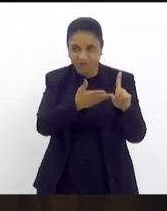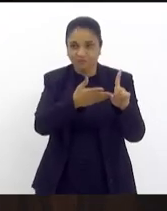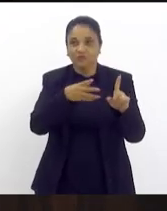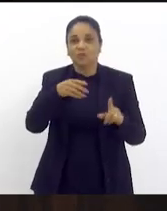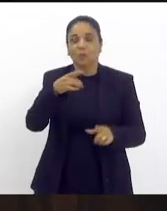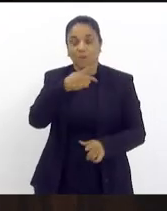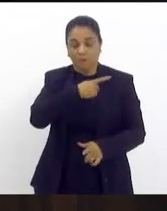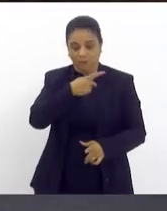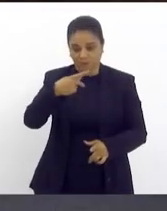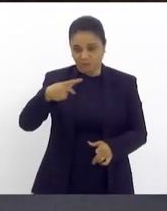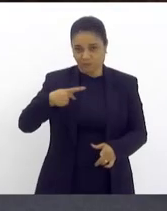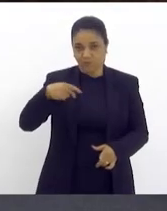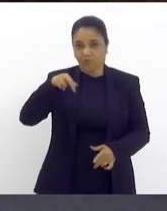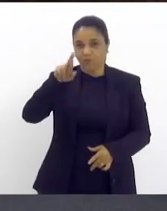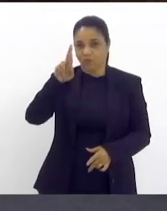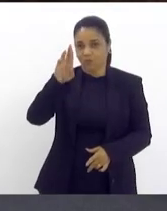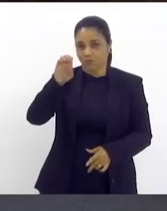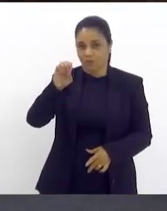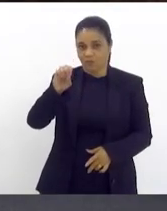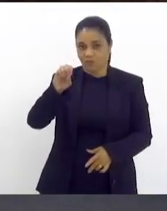Roberto Ribeiro.